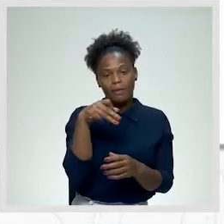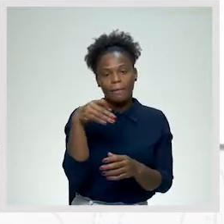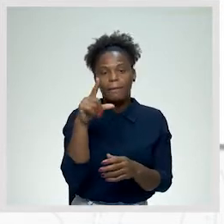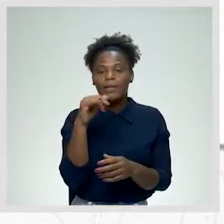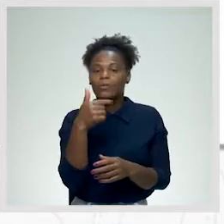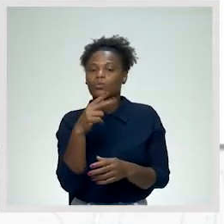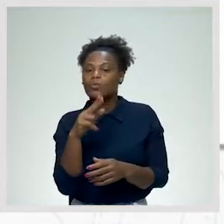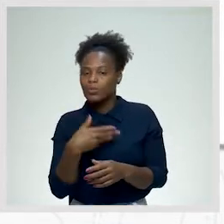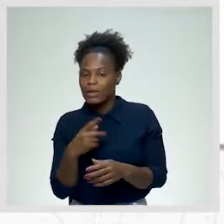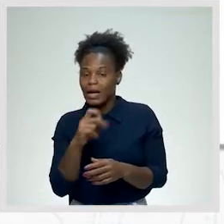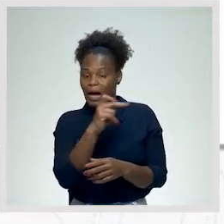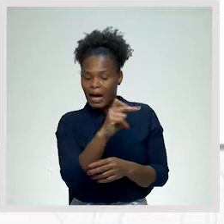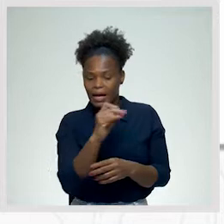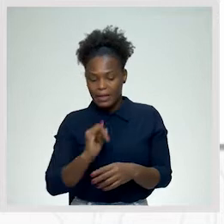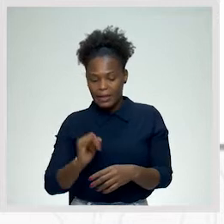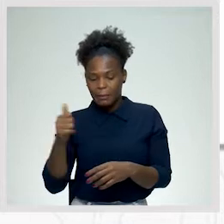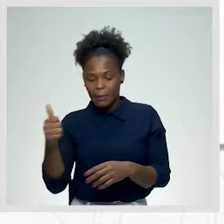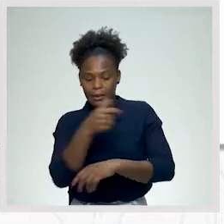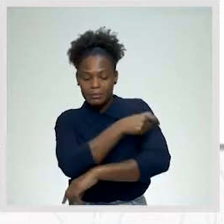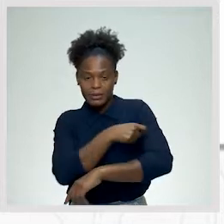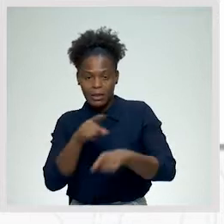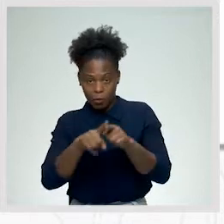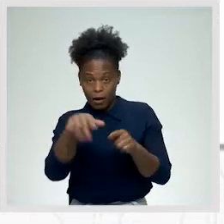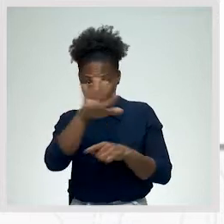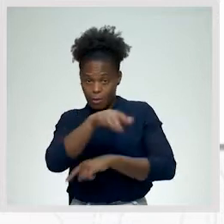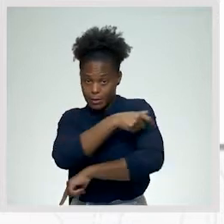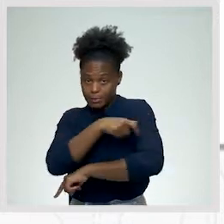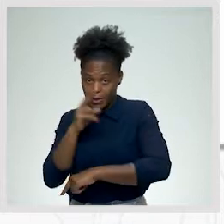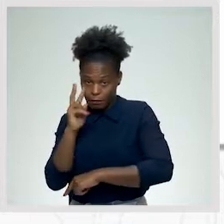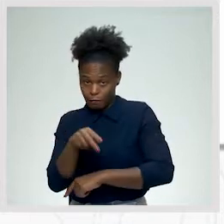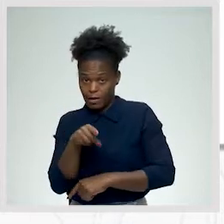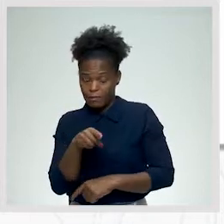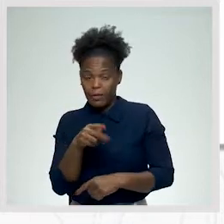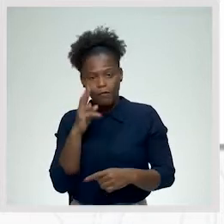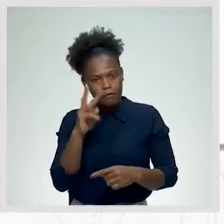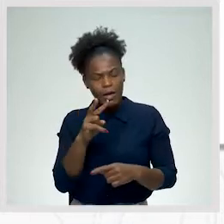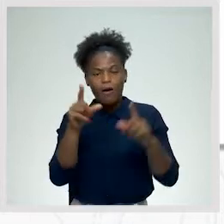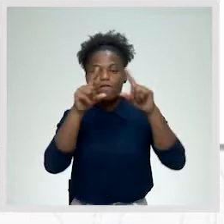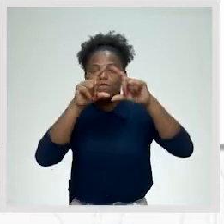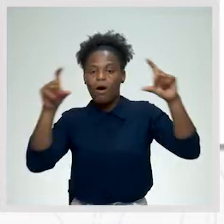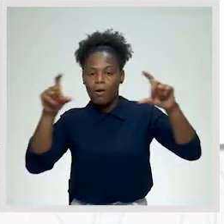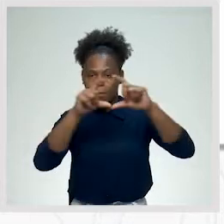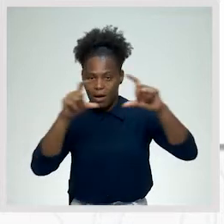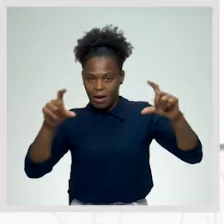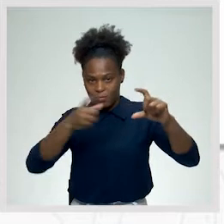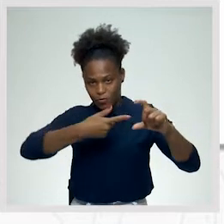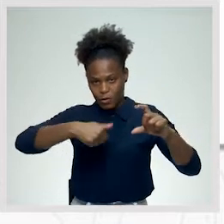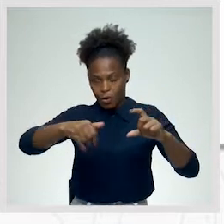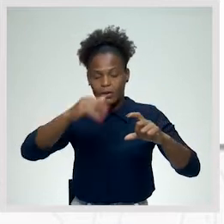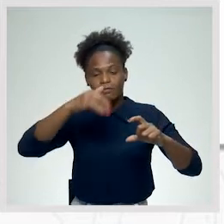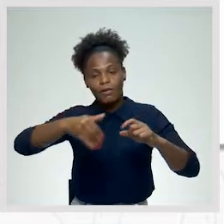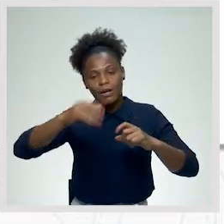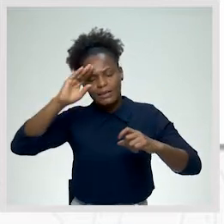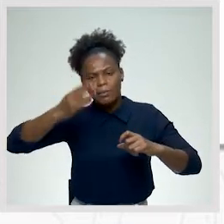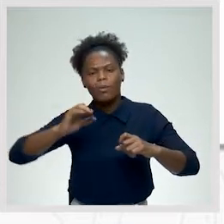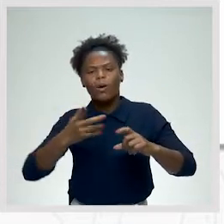B representa-se por A e B. Isso é a fórmula de representação. Mas vamos ver mesmo a fórmula que nos leva a